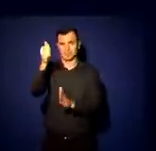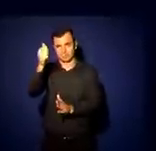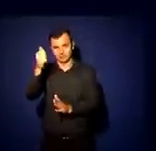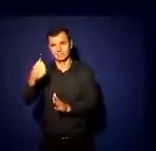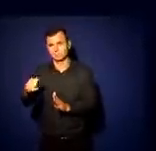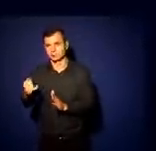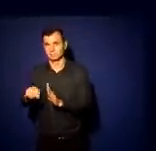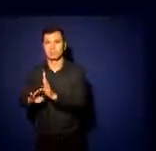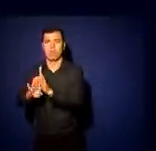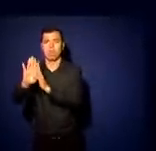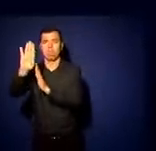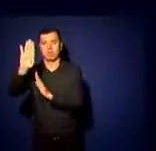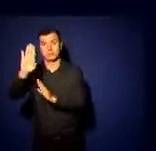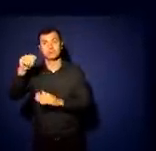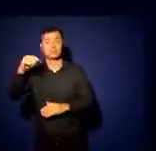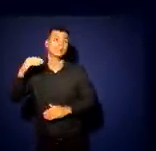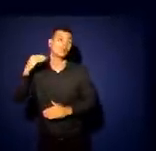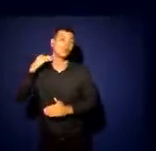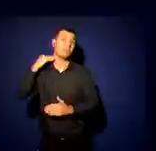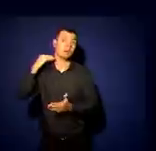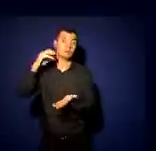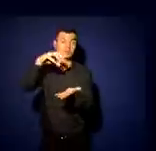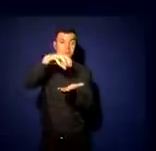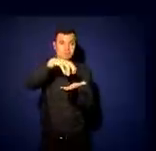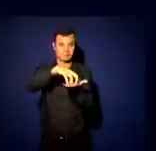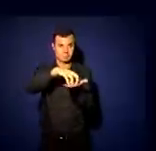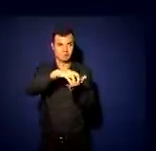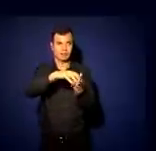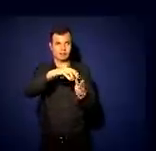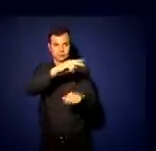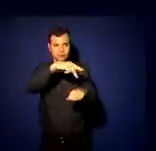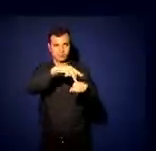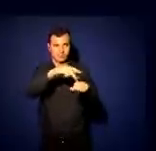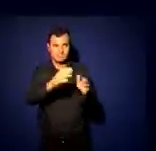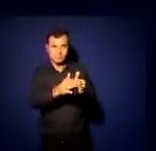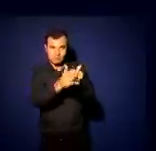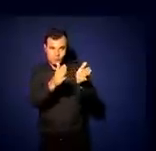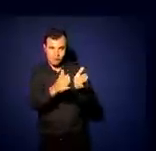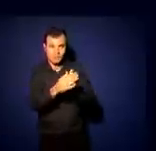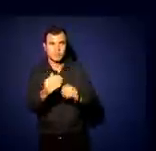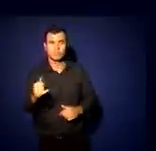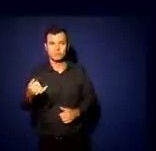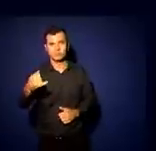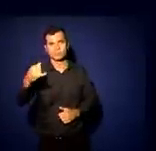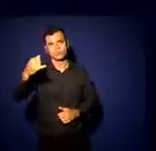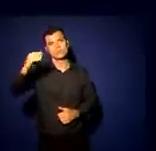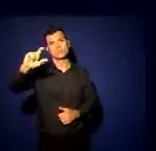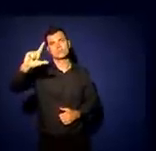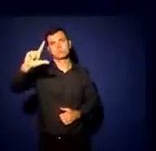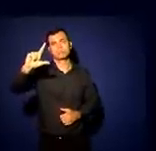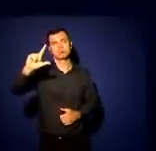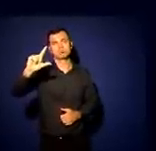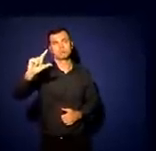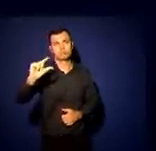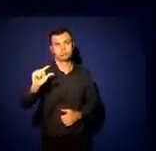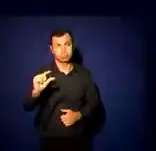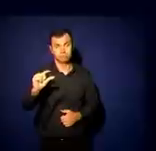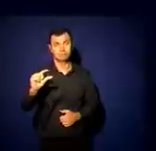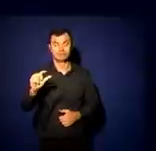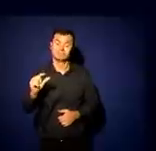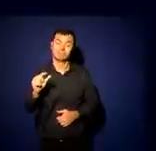o primeiro Banco Central no mundo emergente a começar a cair juros né Então tá faltando isso mas de fato